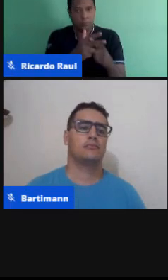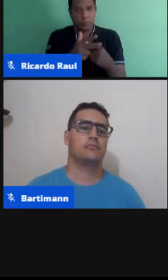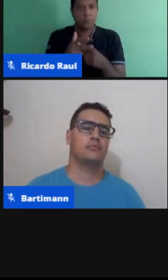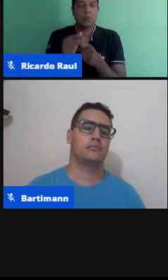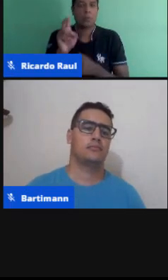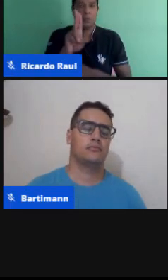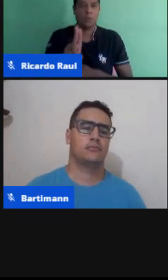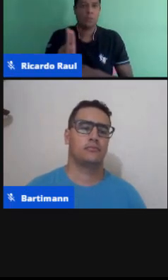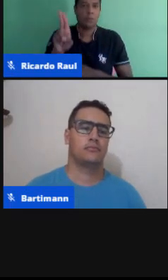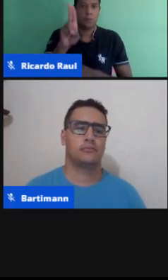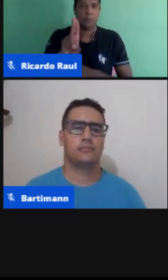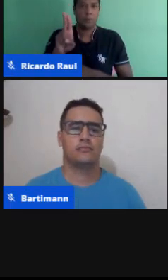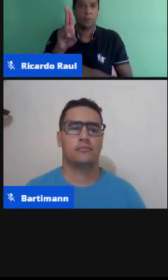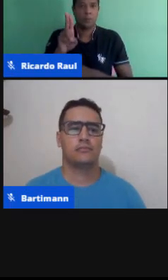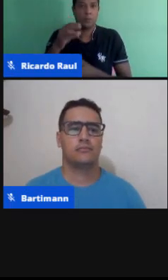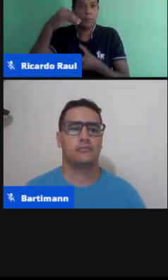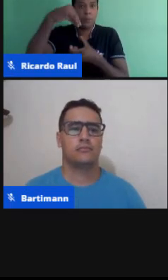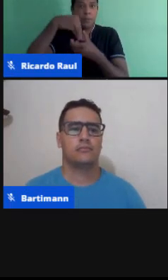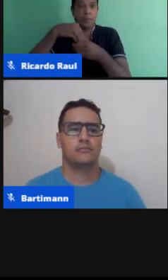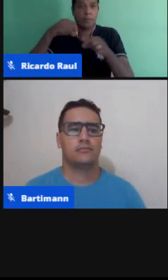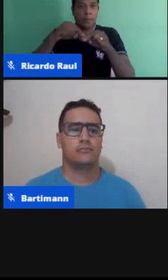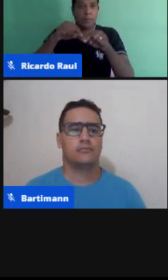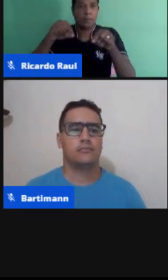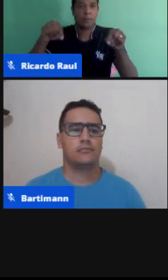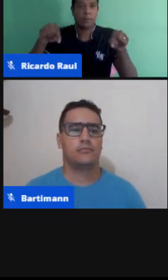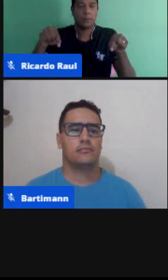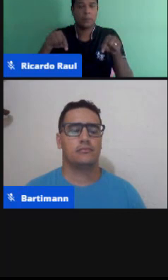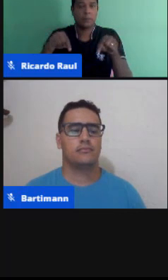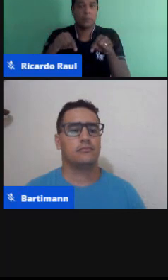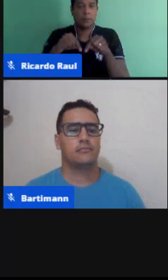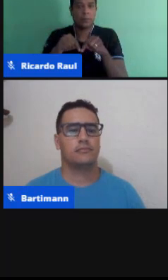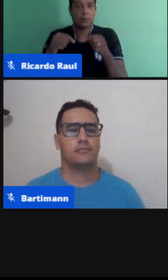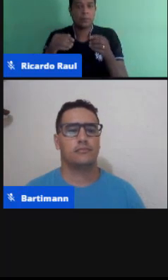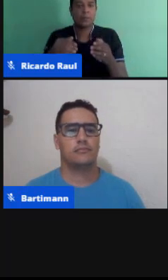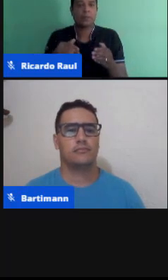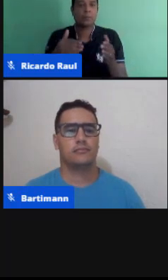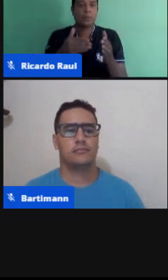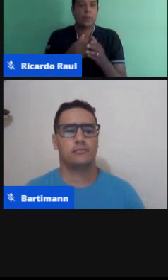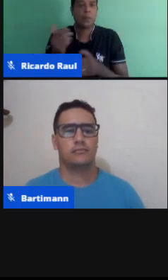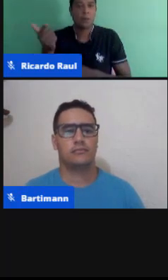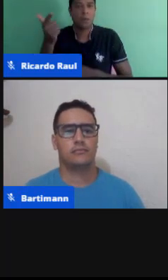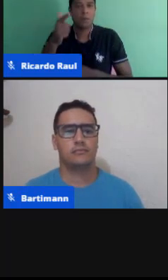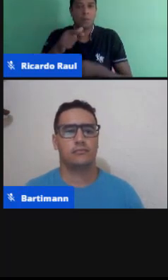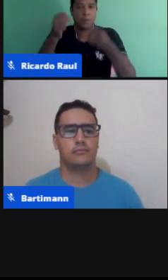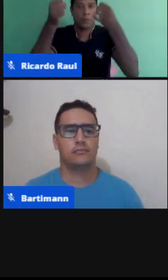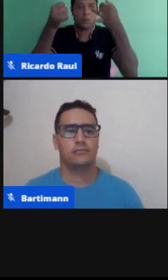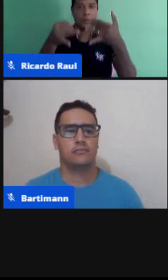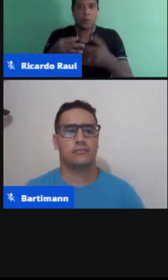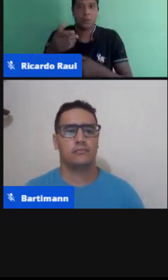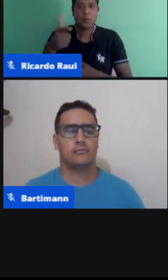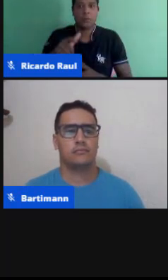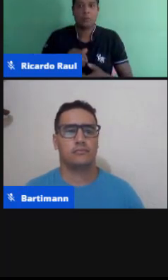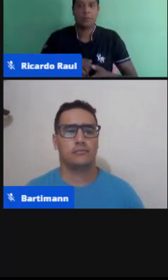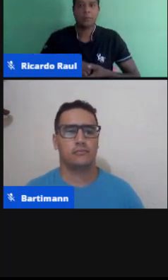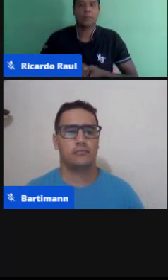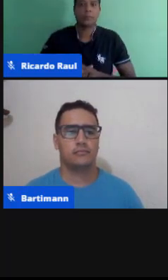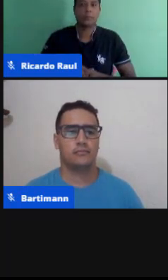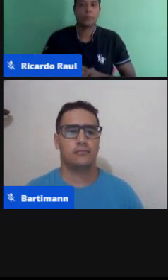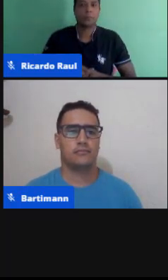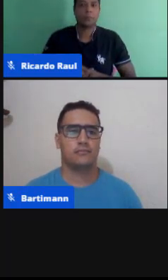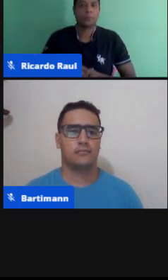serem utilizadas em sala de aula, e ao final da fala dele eu retorno para trazer alguns exemplos para vocês. Muito obrigado.